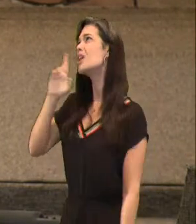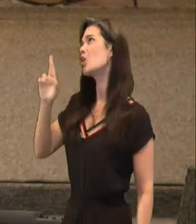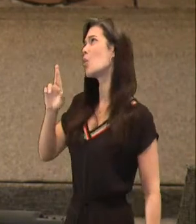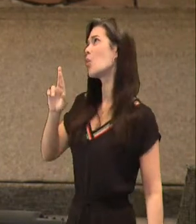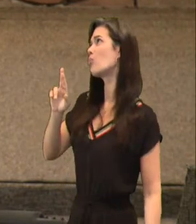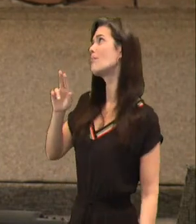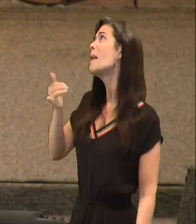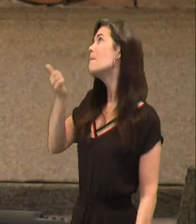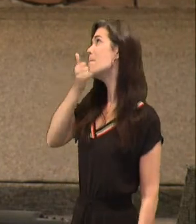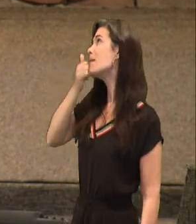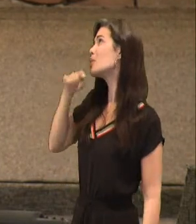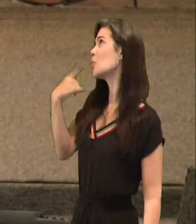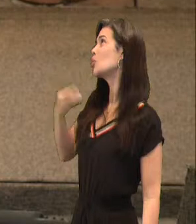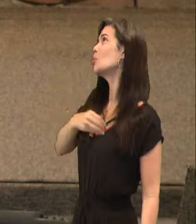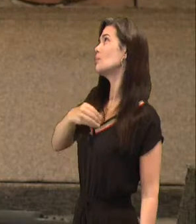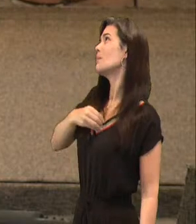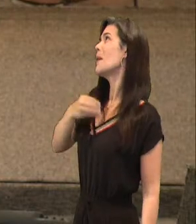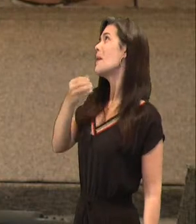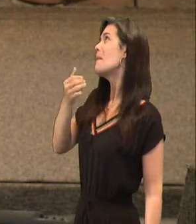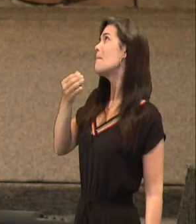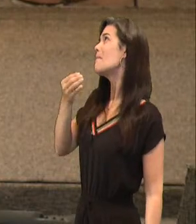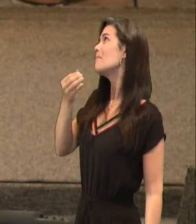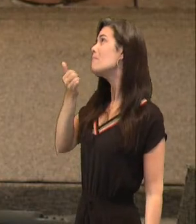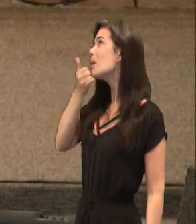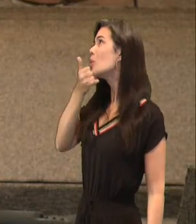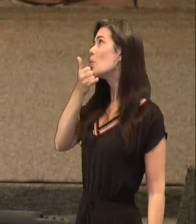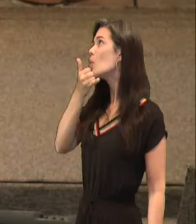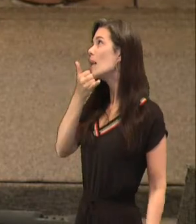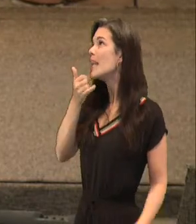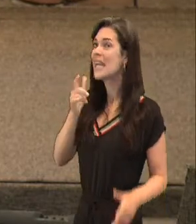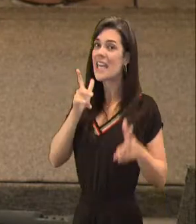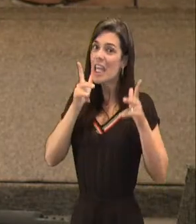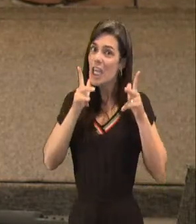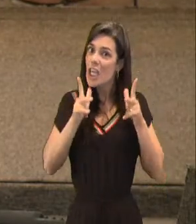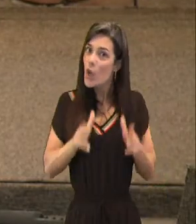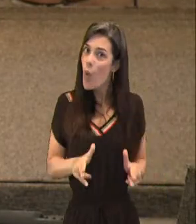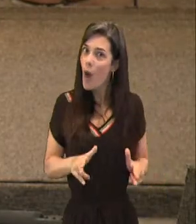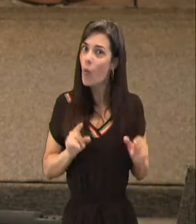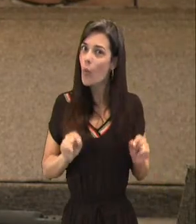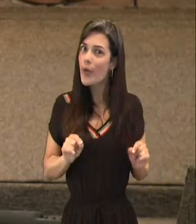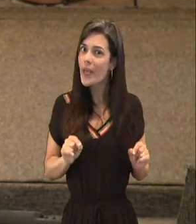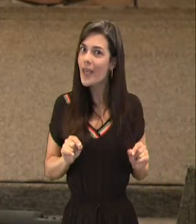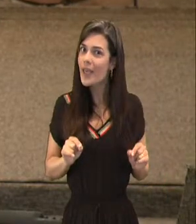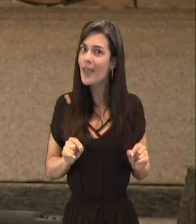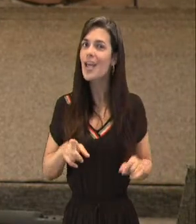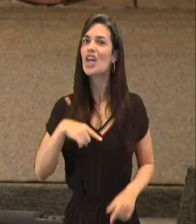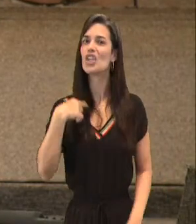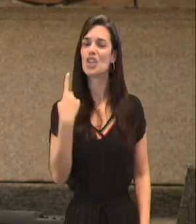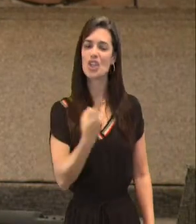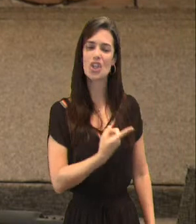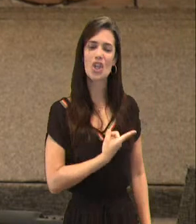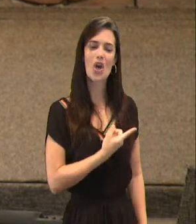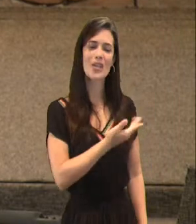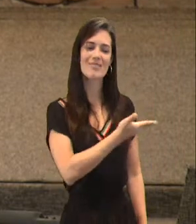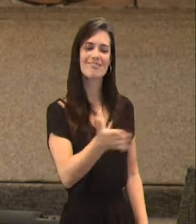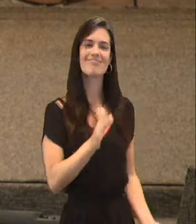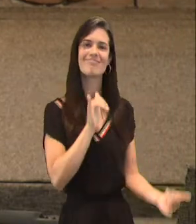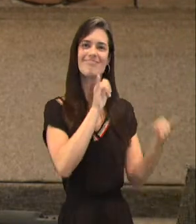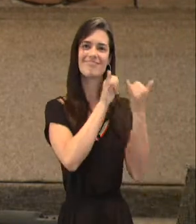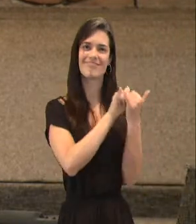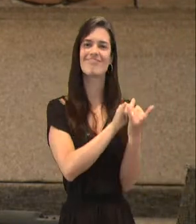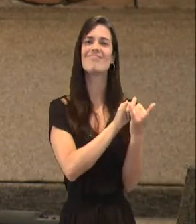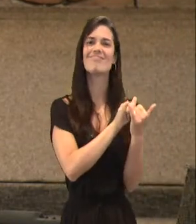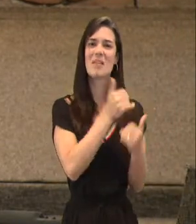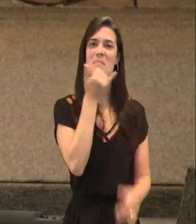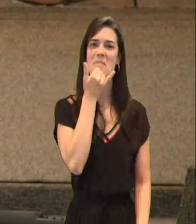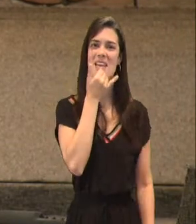assim como perdoamos os nossos devedores. As nossas dívidas espirituais, por causa do pecado, nós